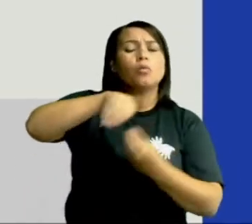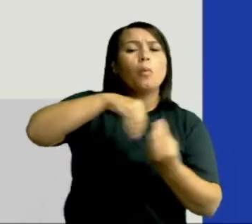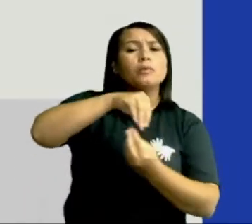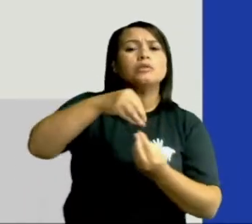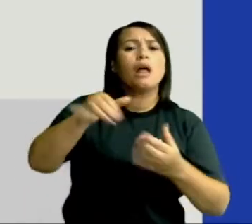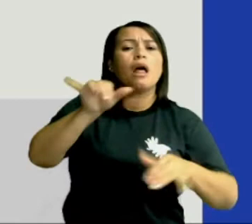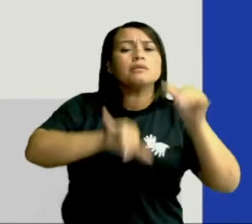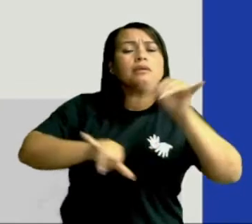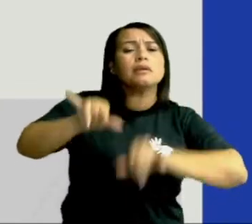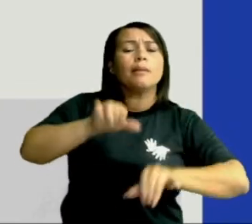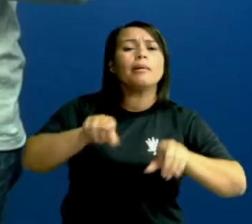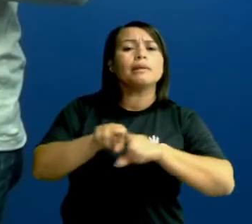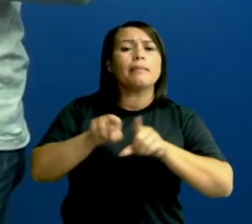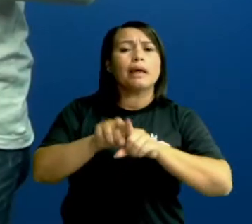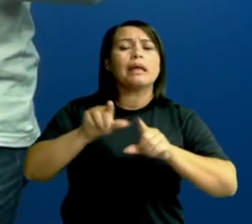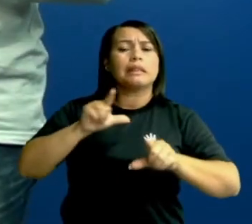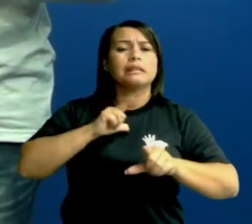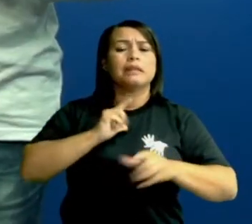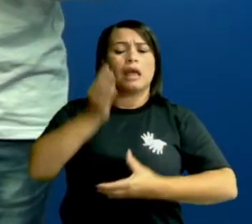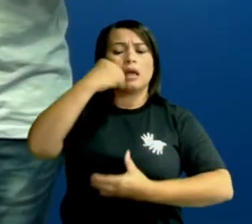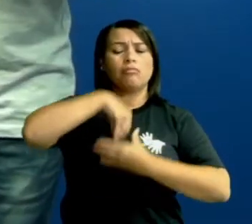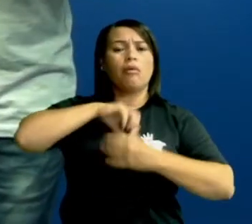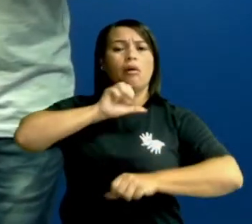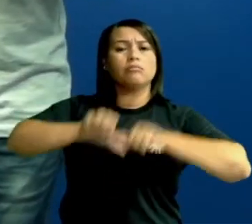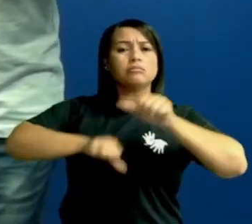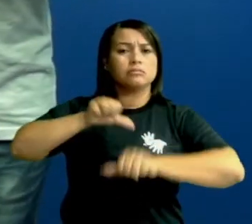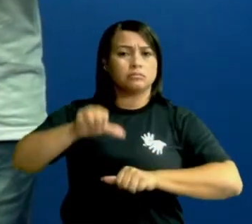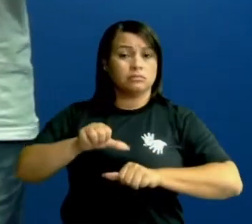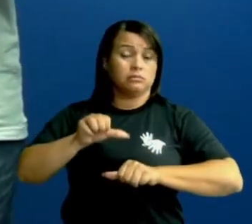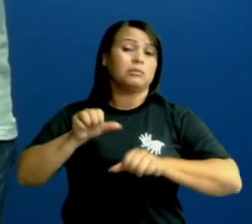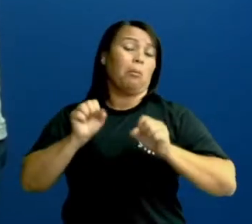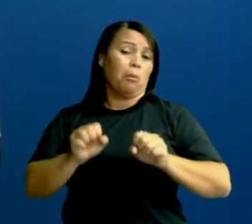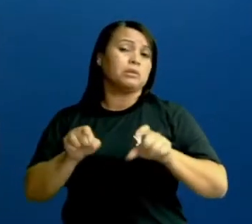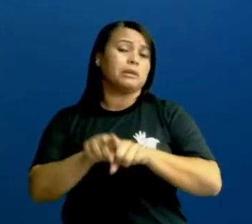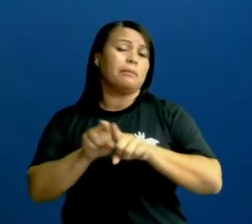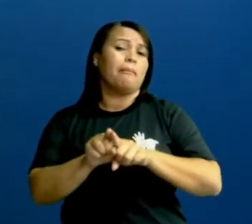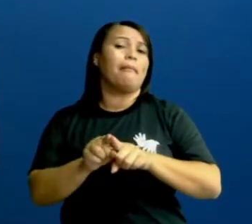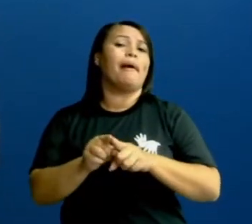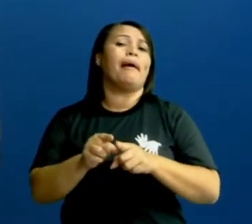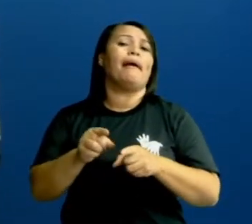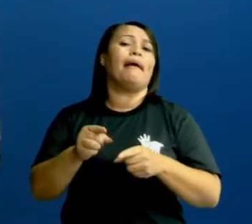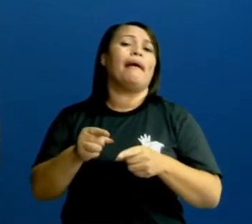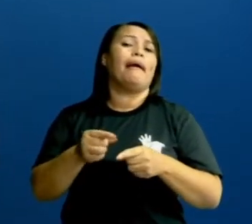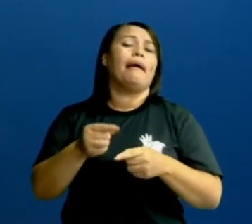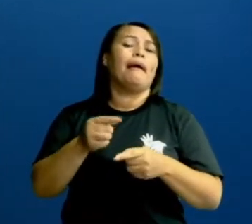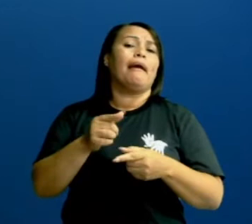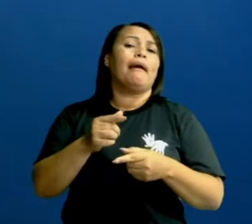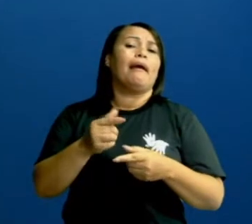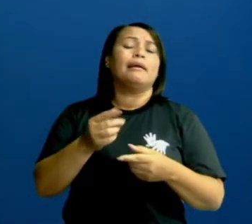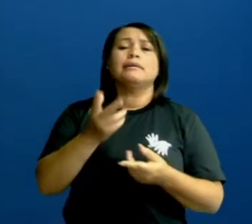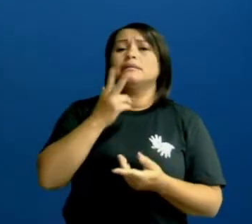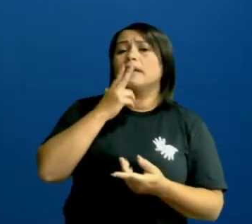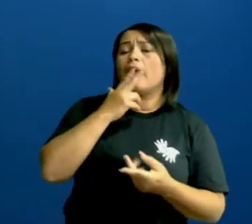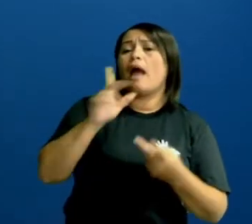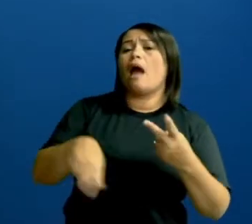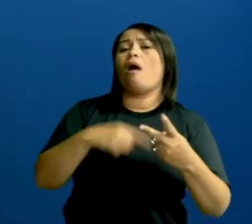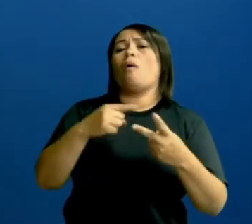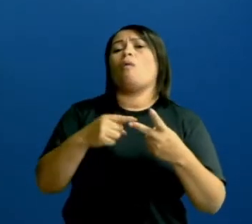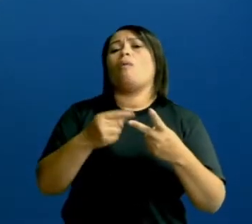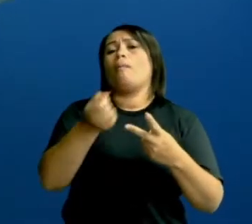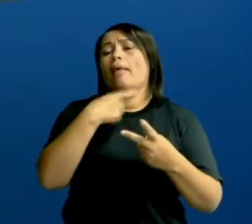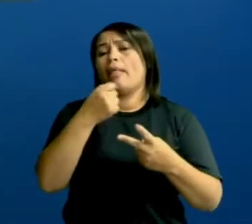que promova alguma alteração em seu organismo. Então ela pode ser líquida, pode ser em forma de cigarro, pode ser em forma